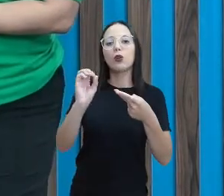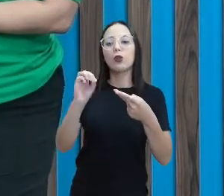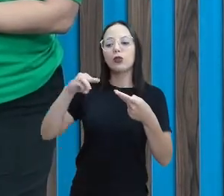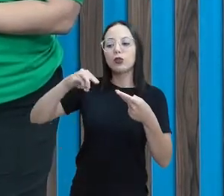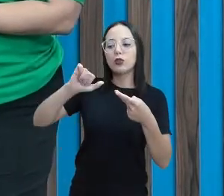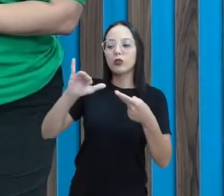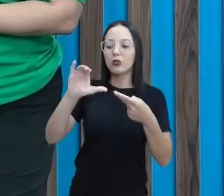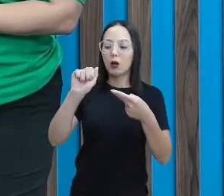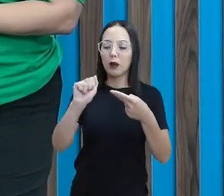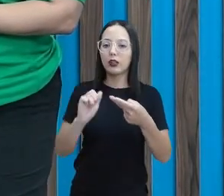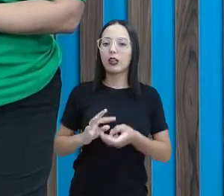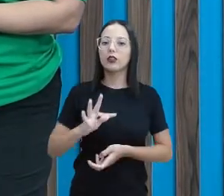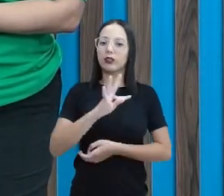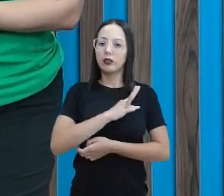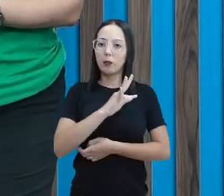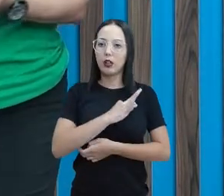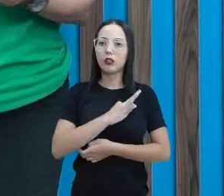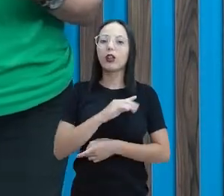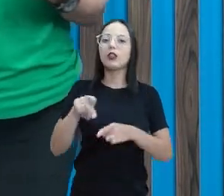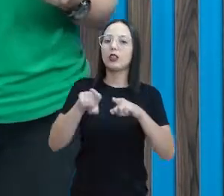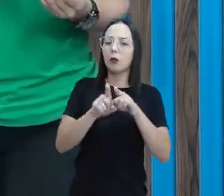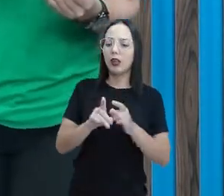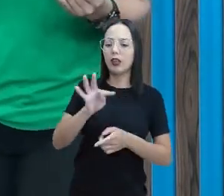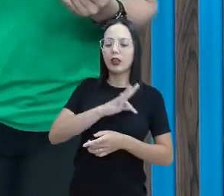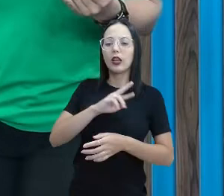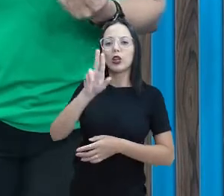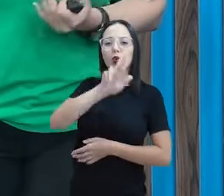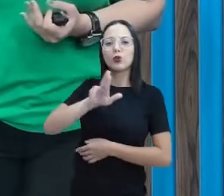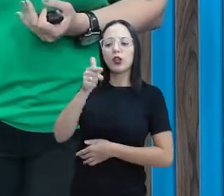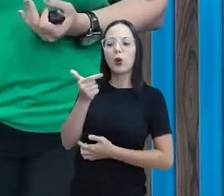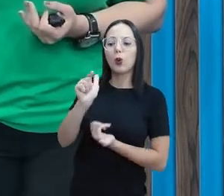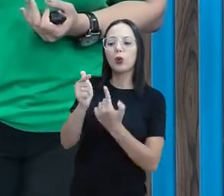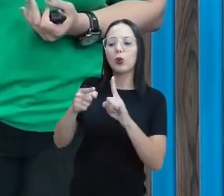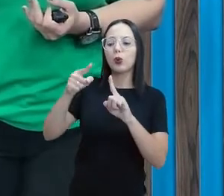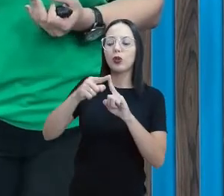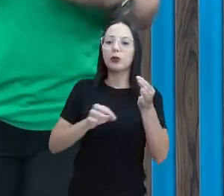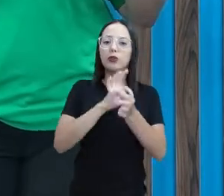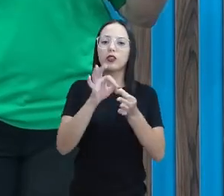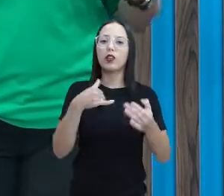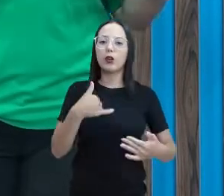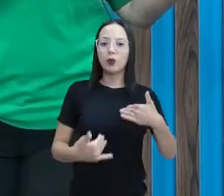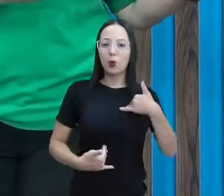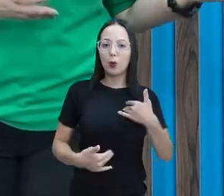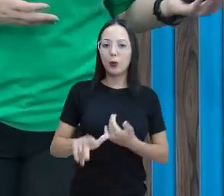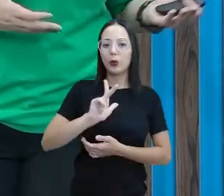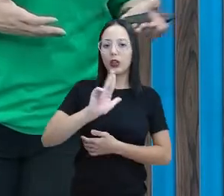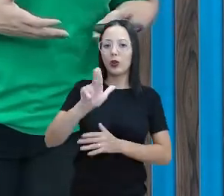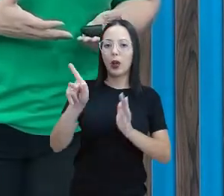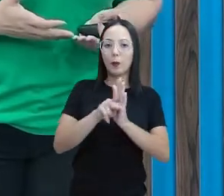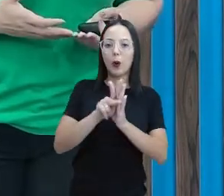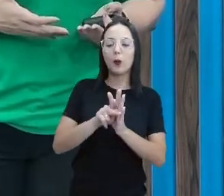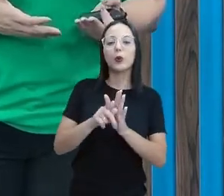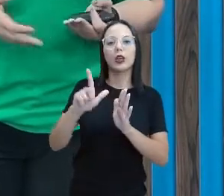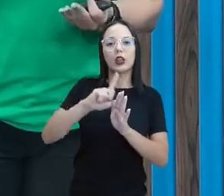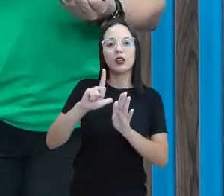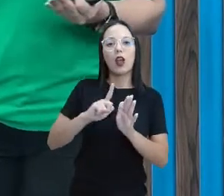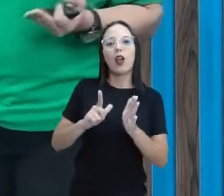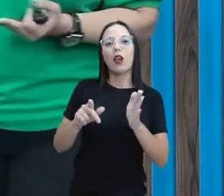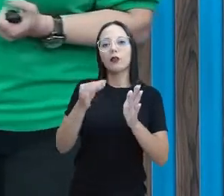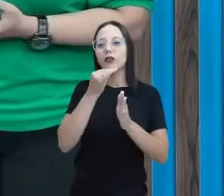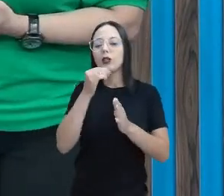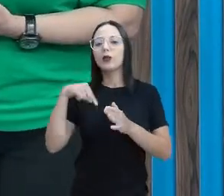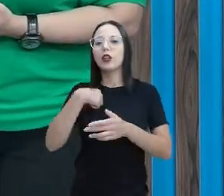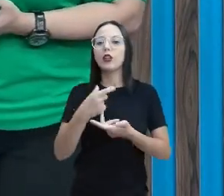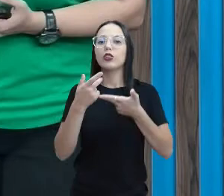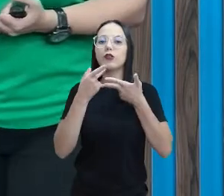essa técnica pode ser utilizada em células somáticas. São as outras células do nosso corpo, que não aquelas reprodutivas, né, que a gente está